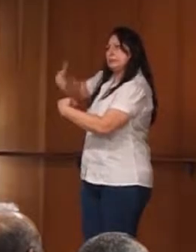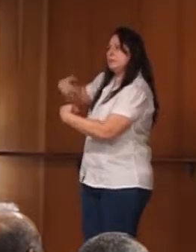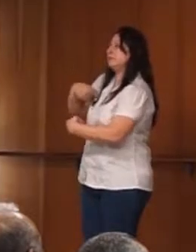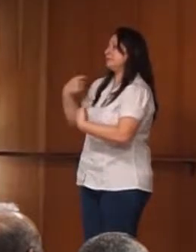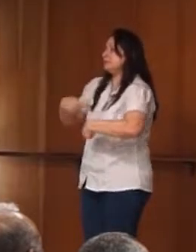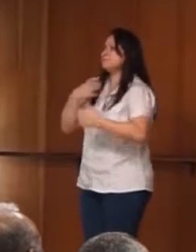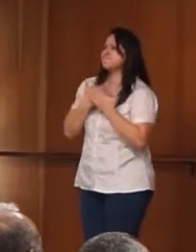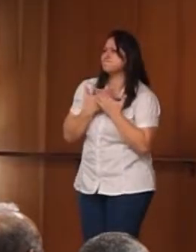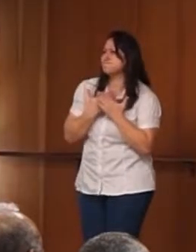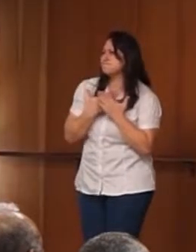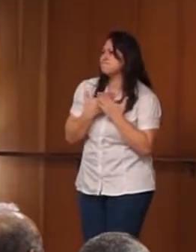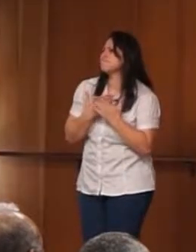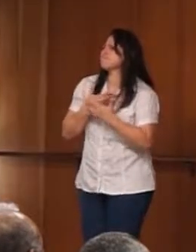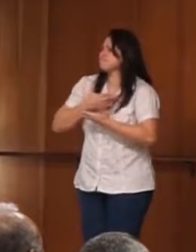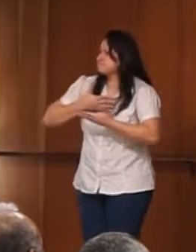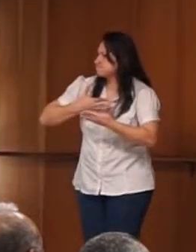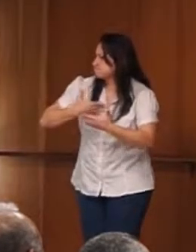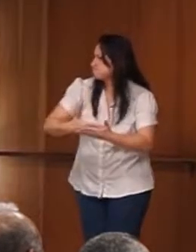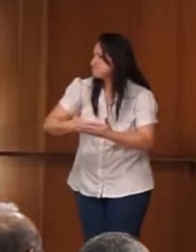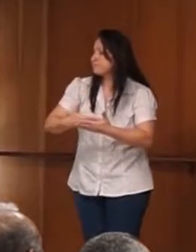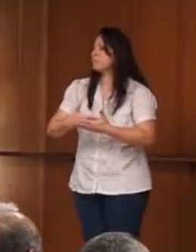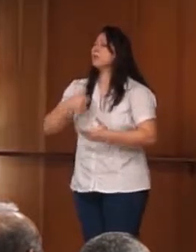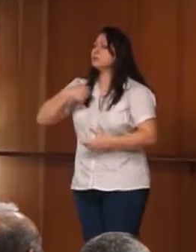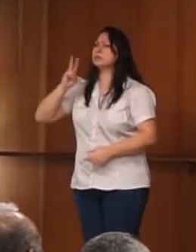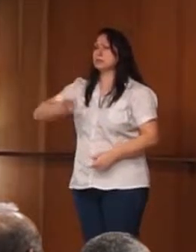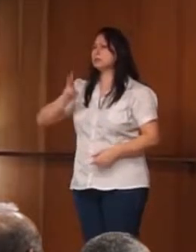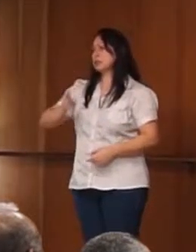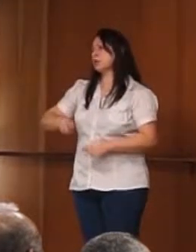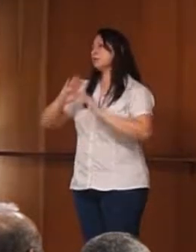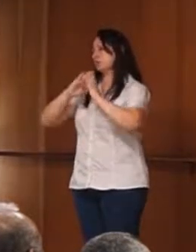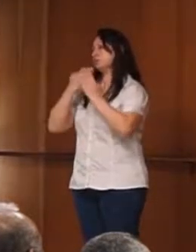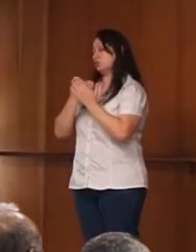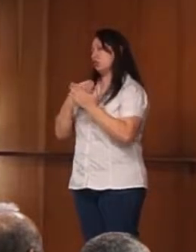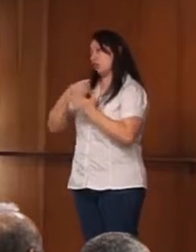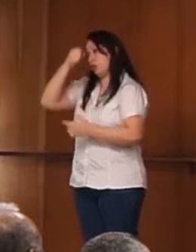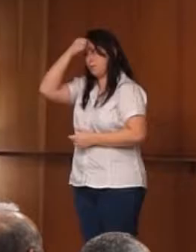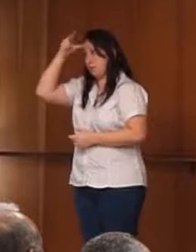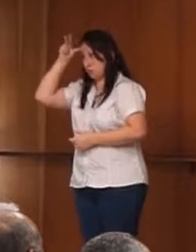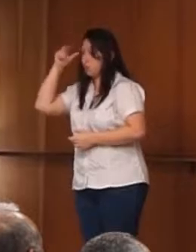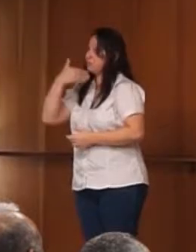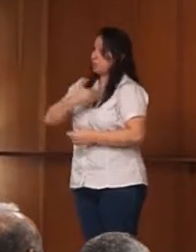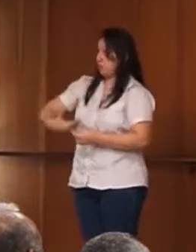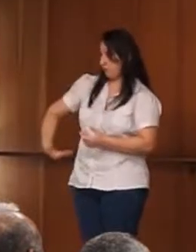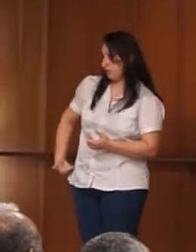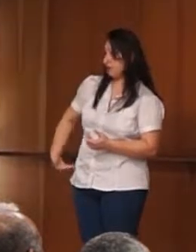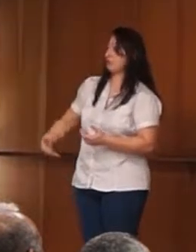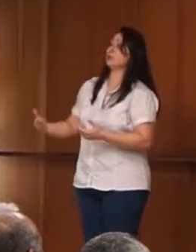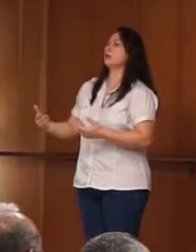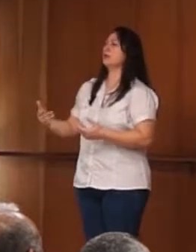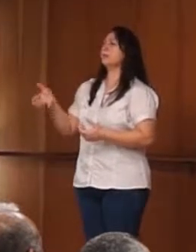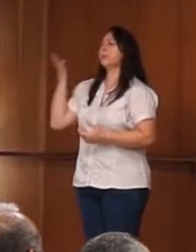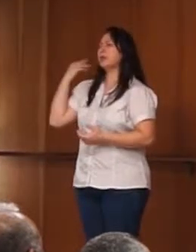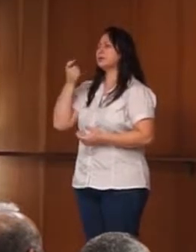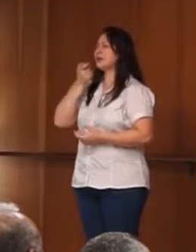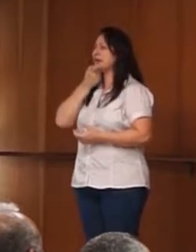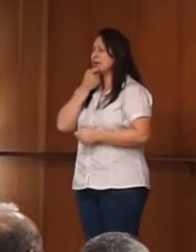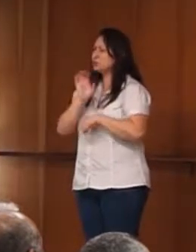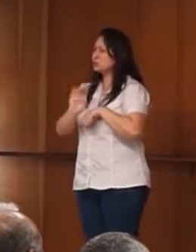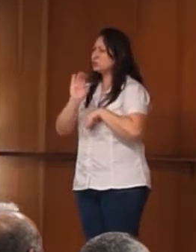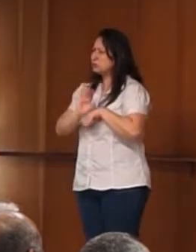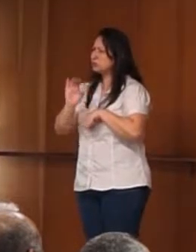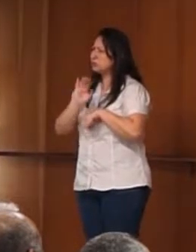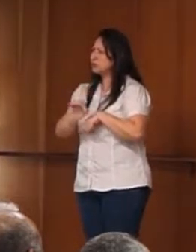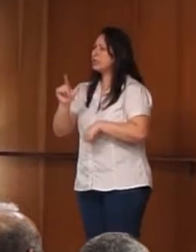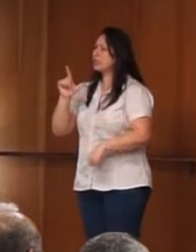estudar muito. E, enfim, sempre estudei em escola pública, mesmo quando fiz curso de inglês na época, tinha acesso a